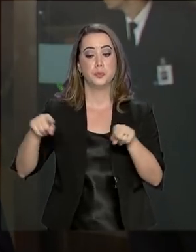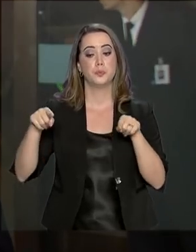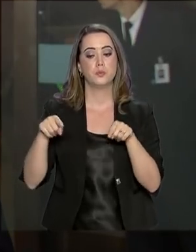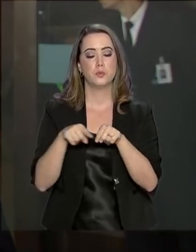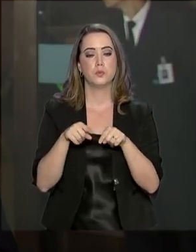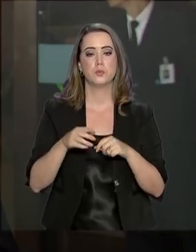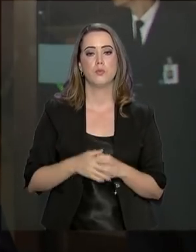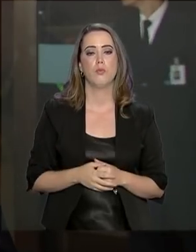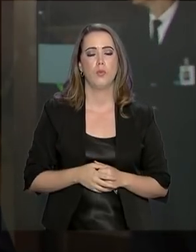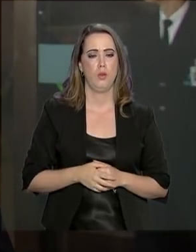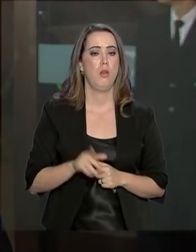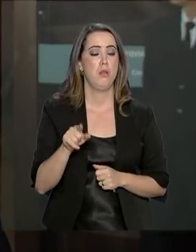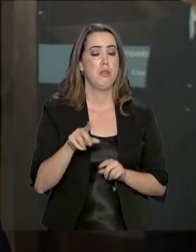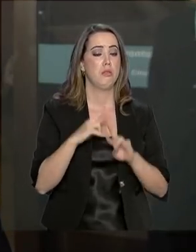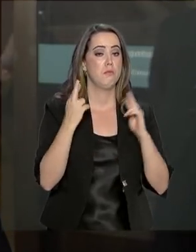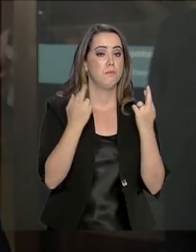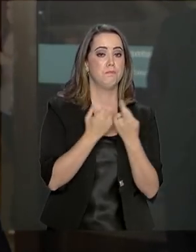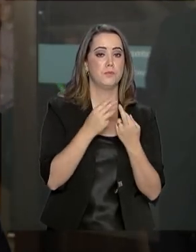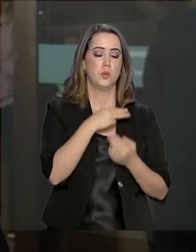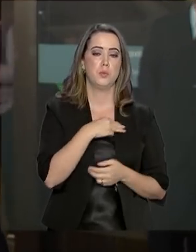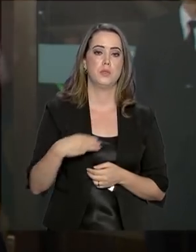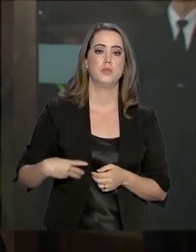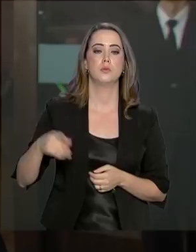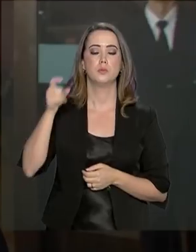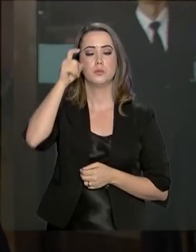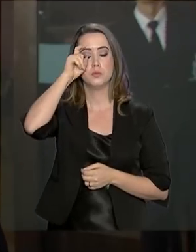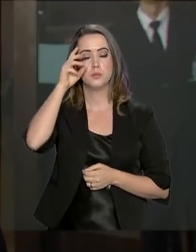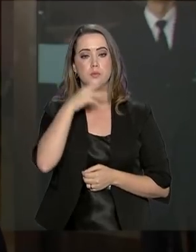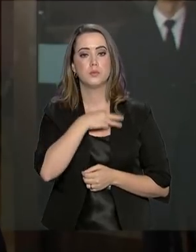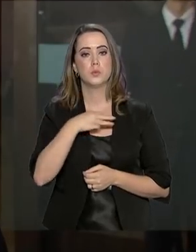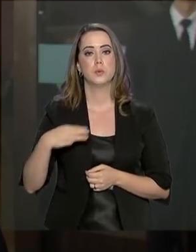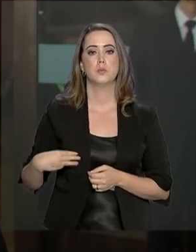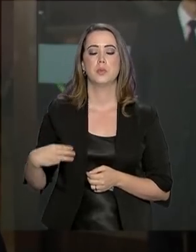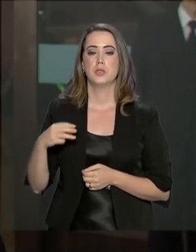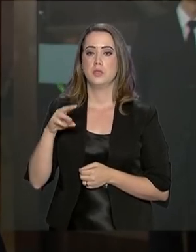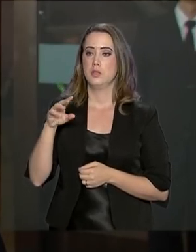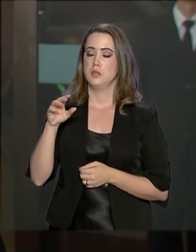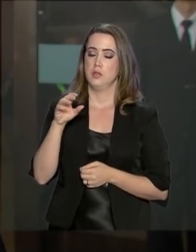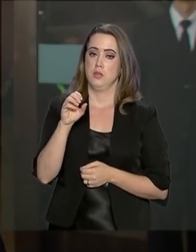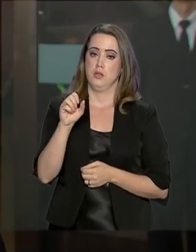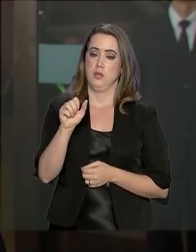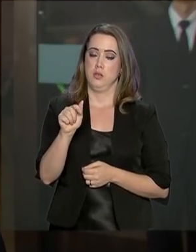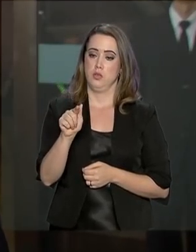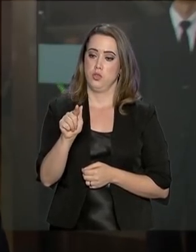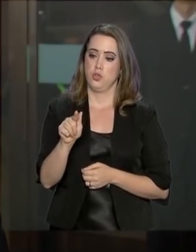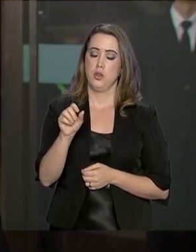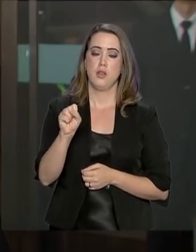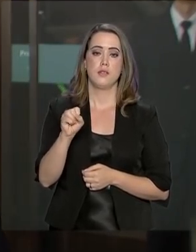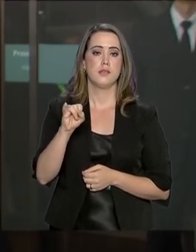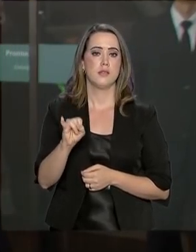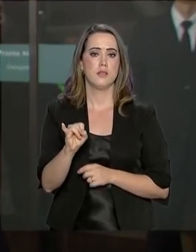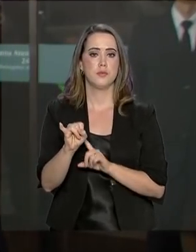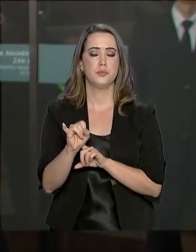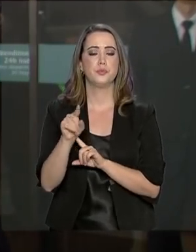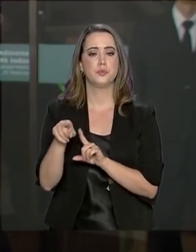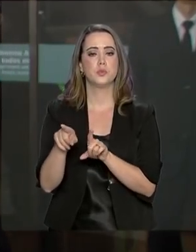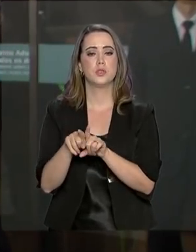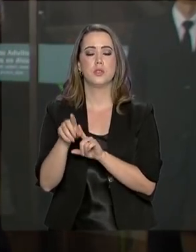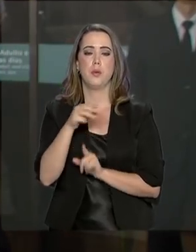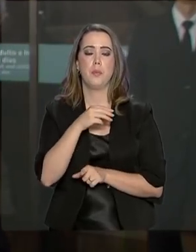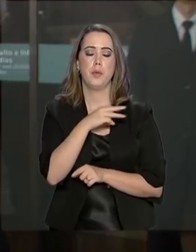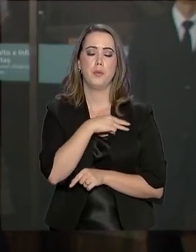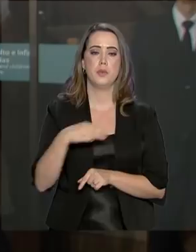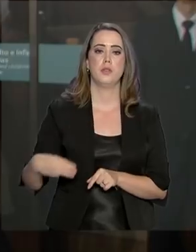presidente se reuniu com os ministros Sérgio moro da Justiça Augusto Heleno do gabinete de segurança institucional e Fernando